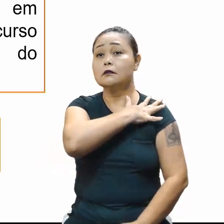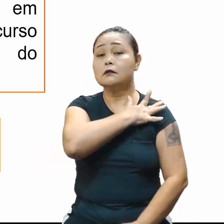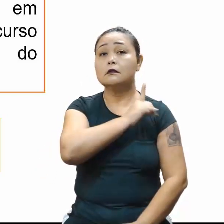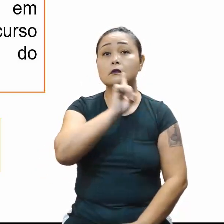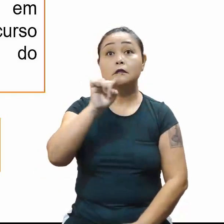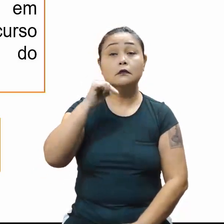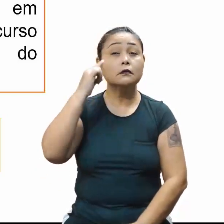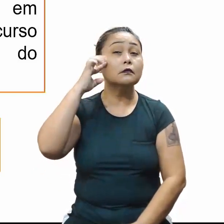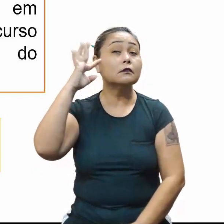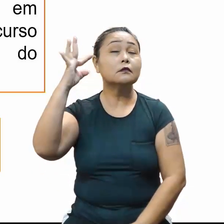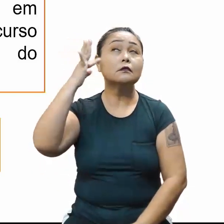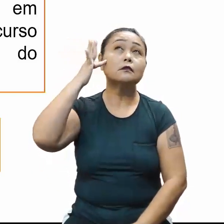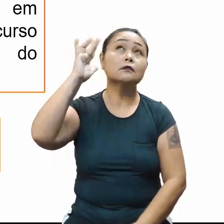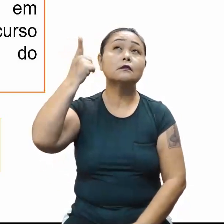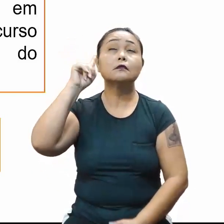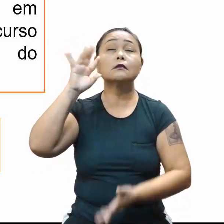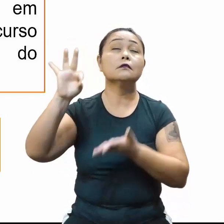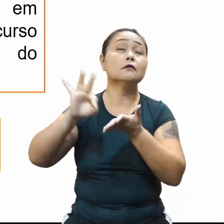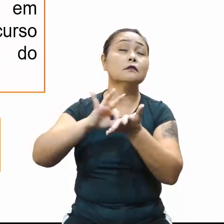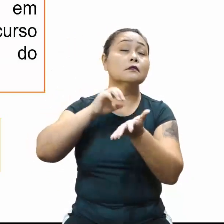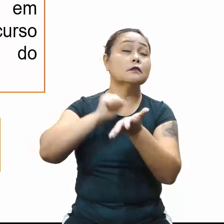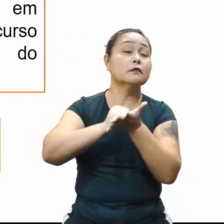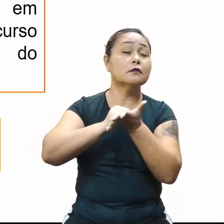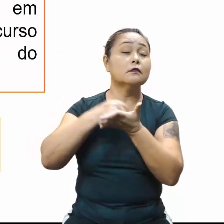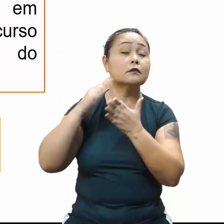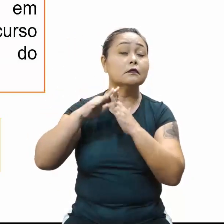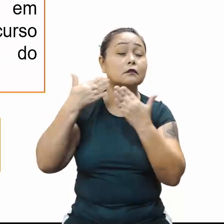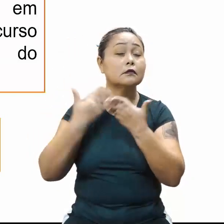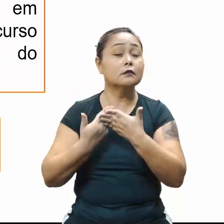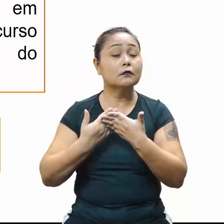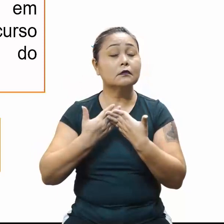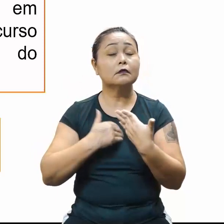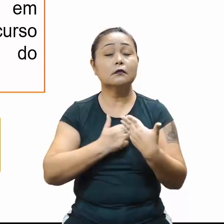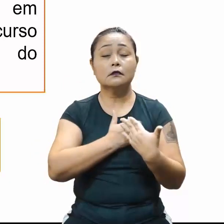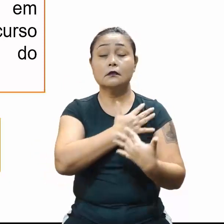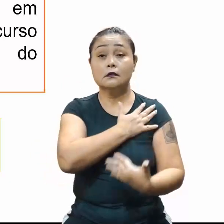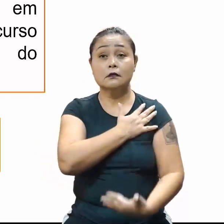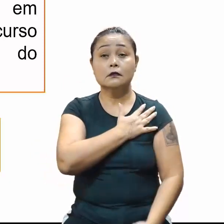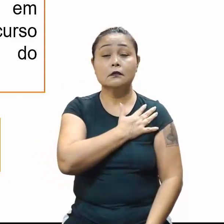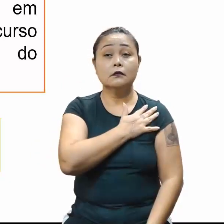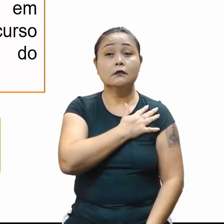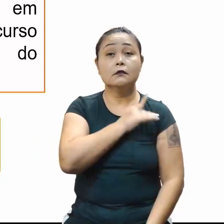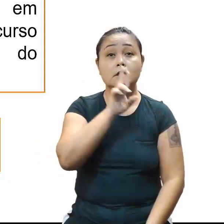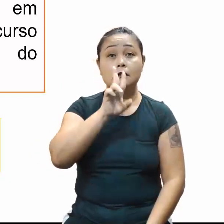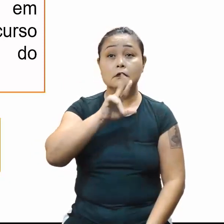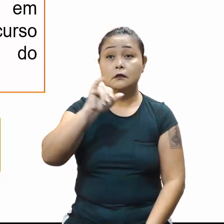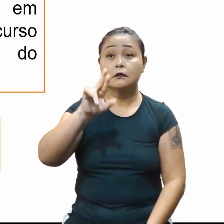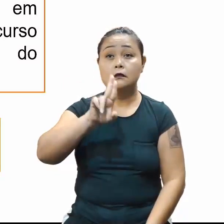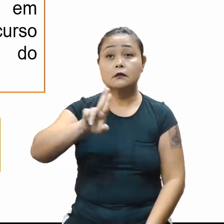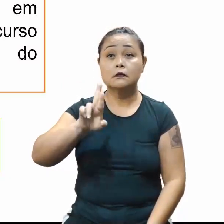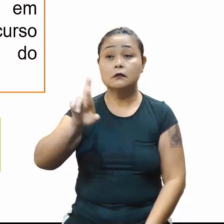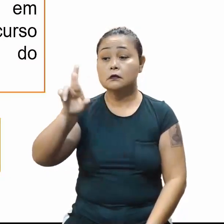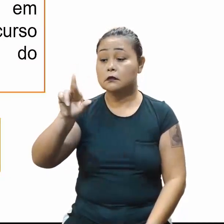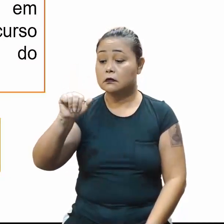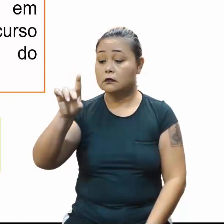Depois era o sonho dele se matricular na escola militar. Vai utilizar o